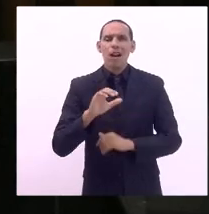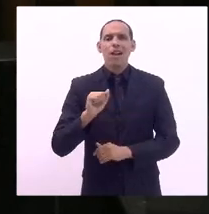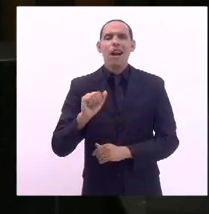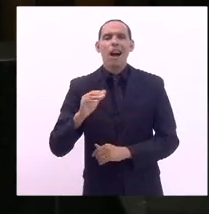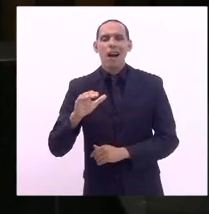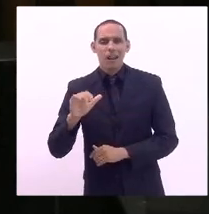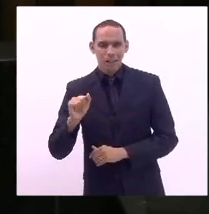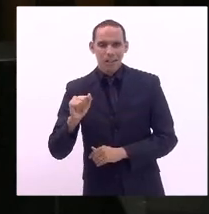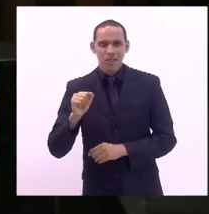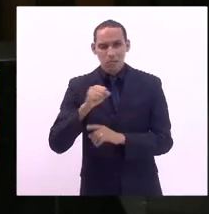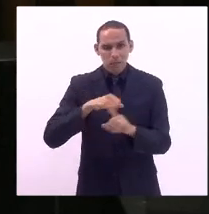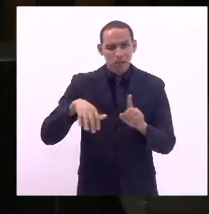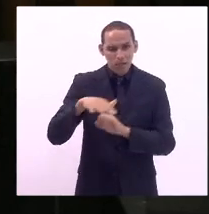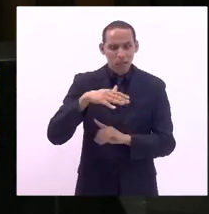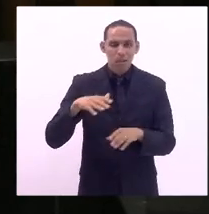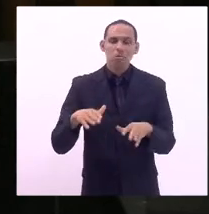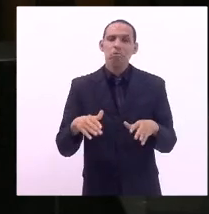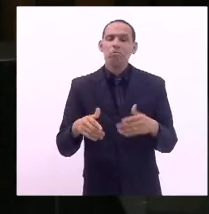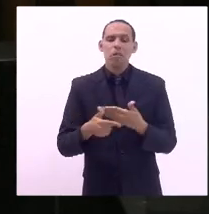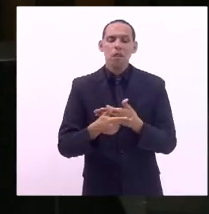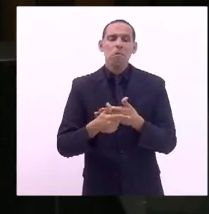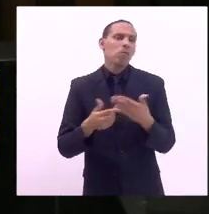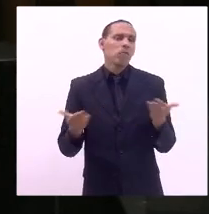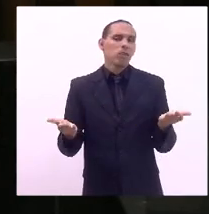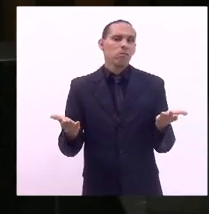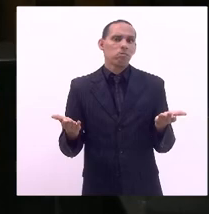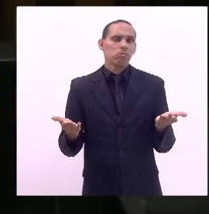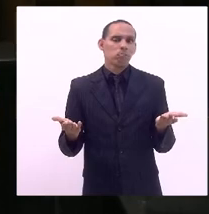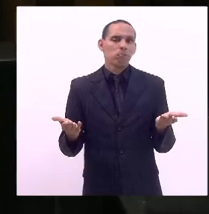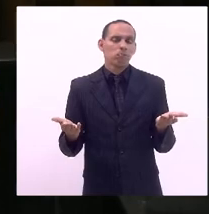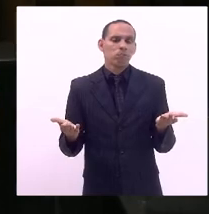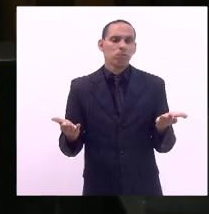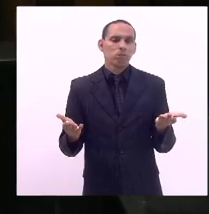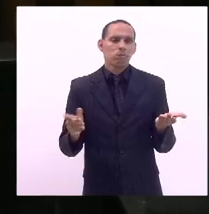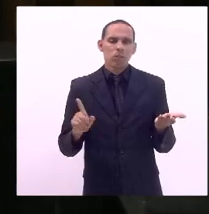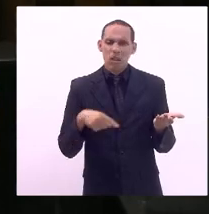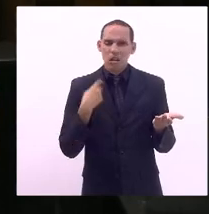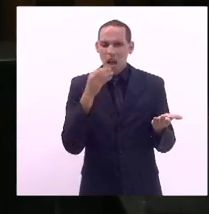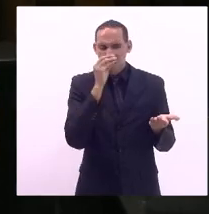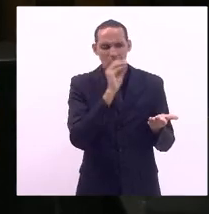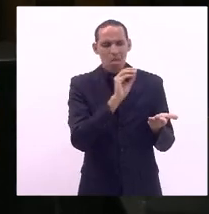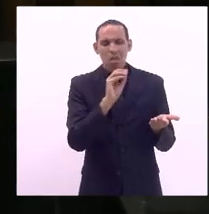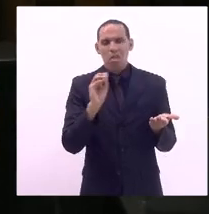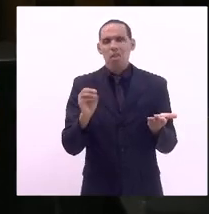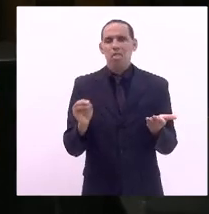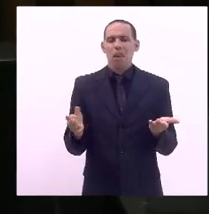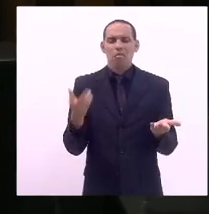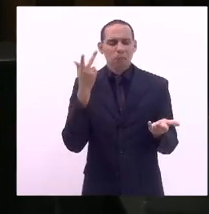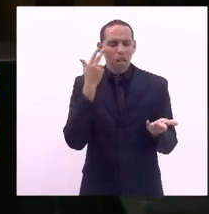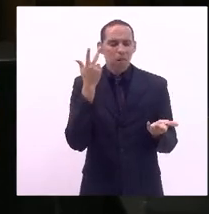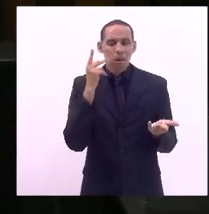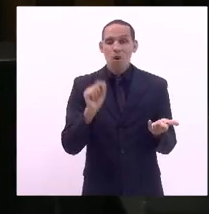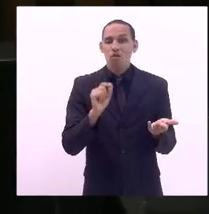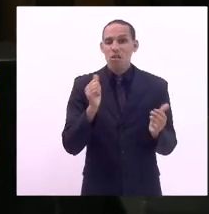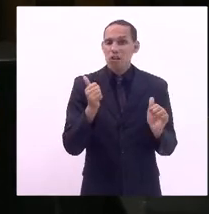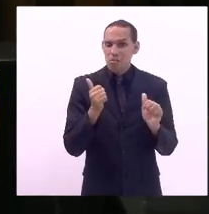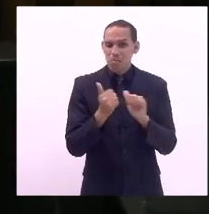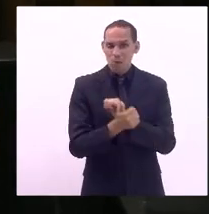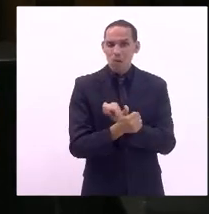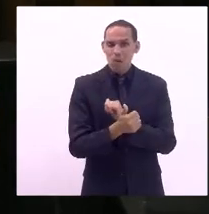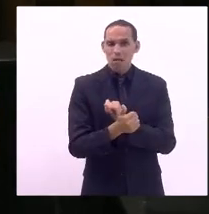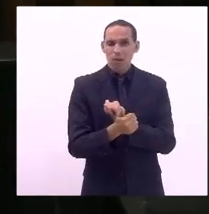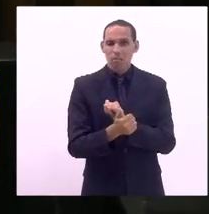na nossa sociedade. A gente não deve nunca banalizar que se tenha como esporte,